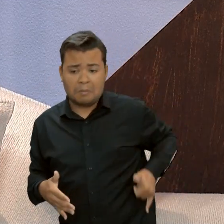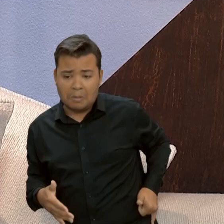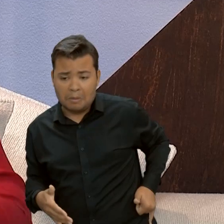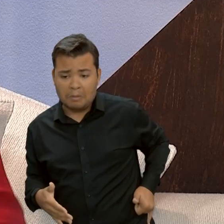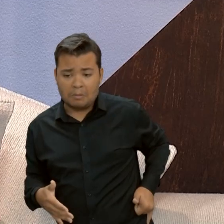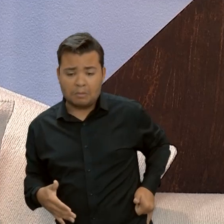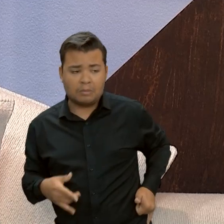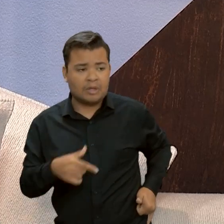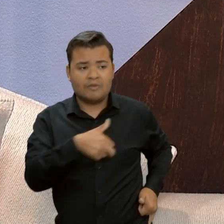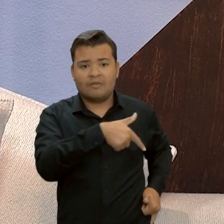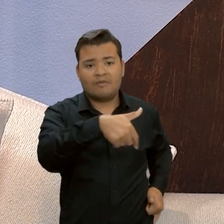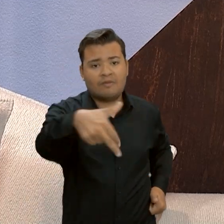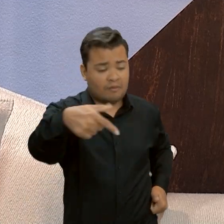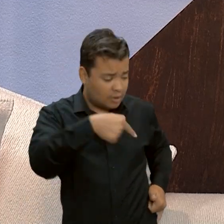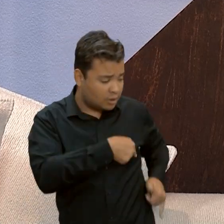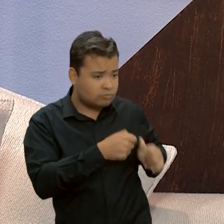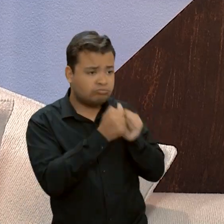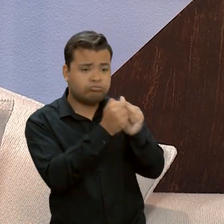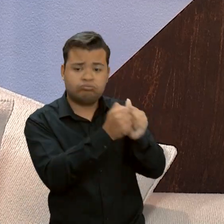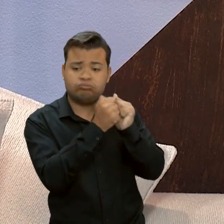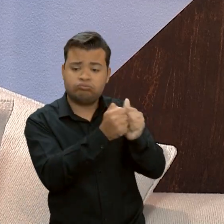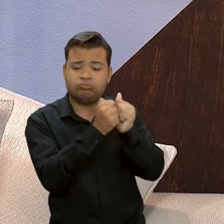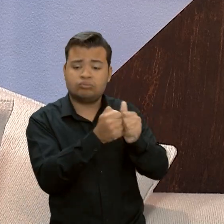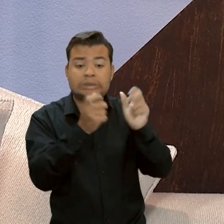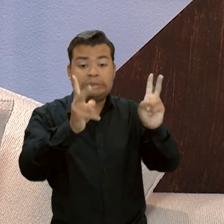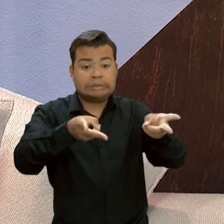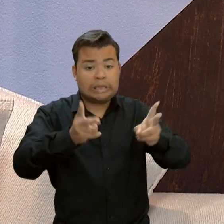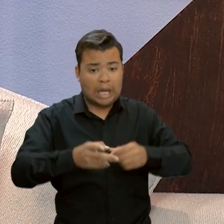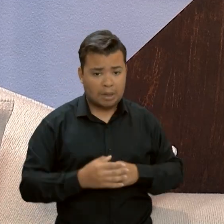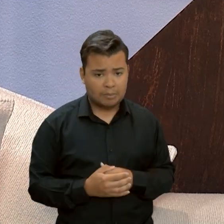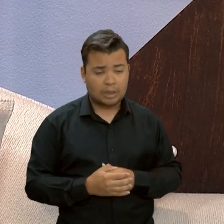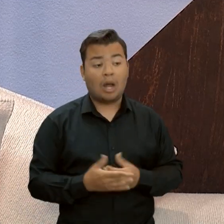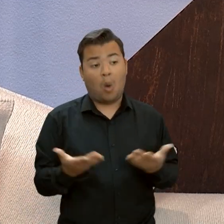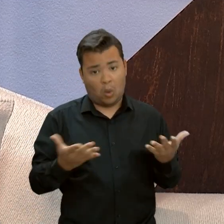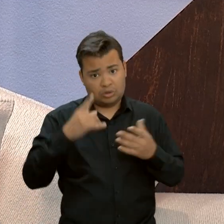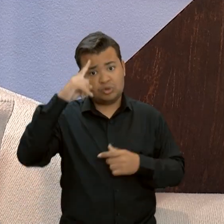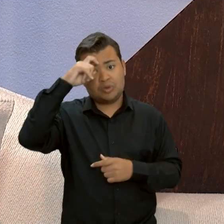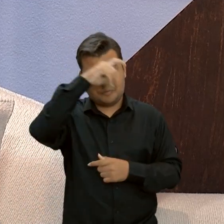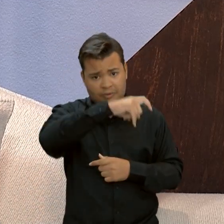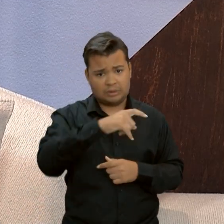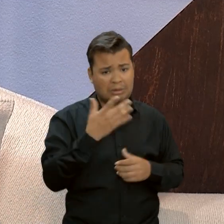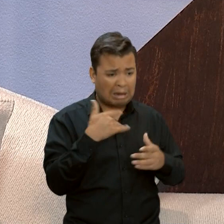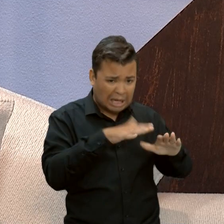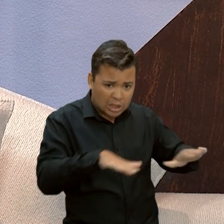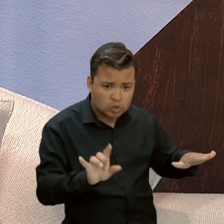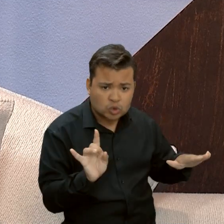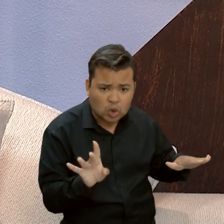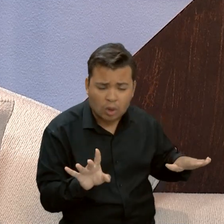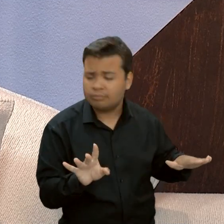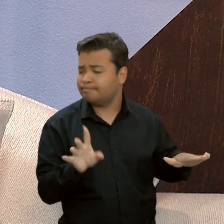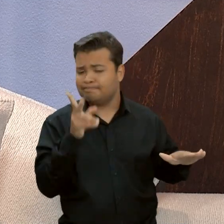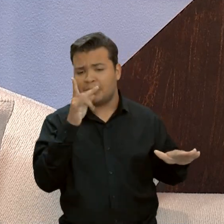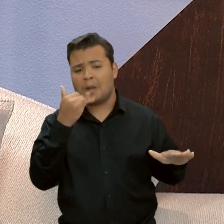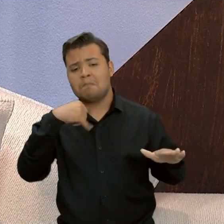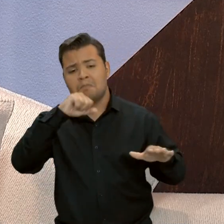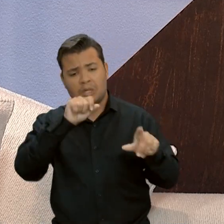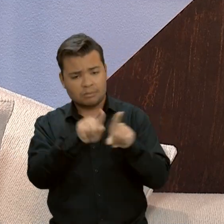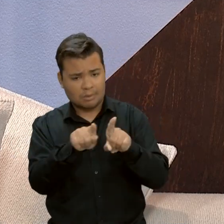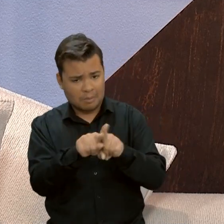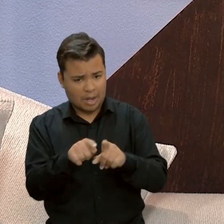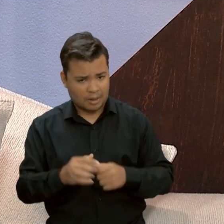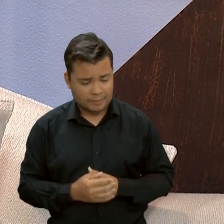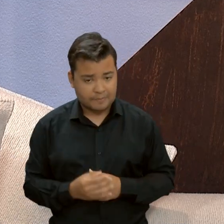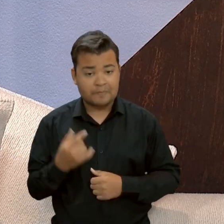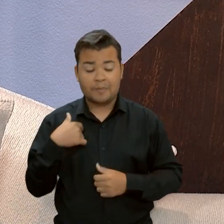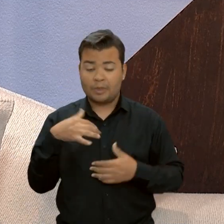então ficou mais difícil, mas não só para as crianças, sobretudo para os pais. E eu destaquei como um elemento importante aqui,